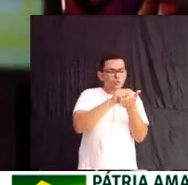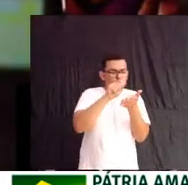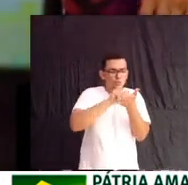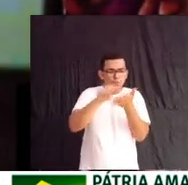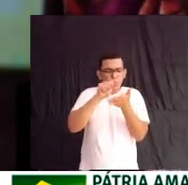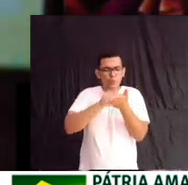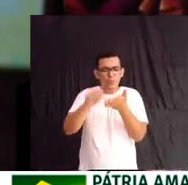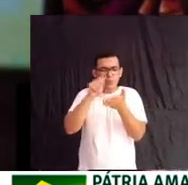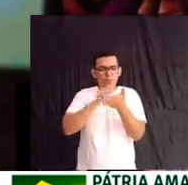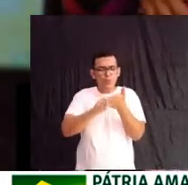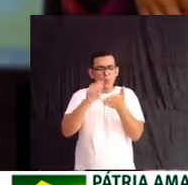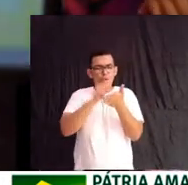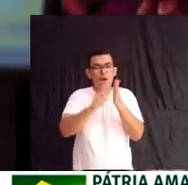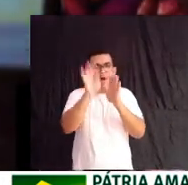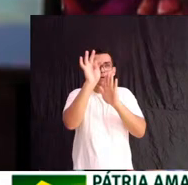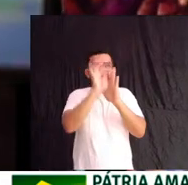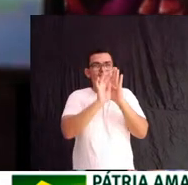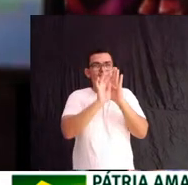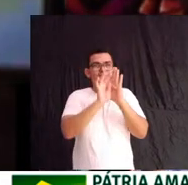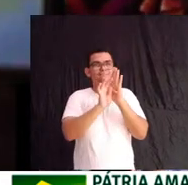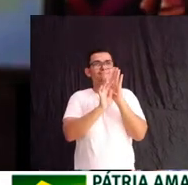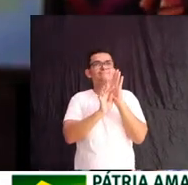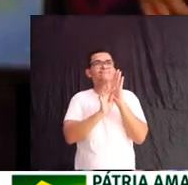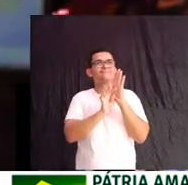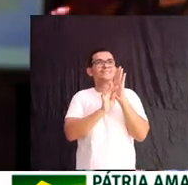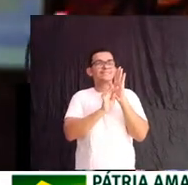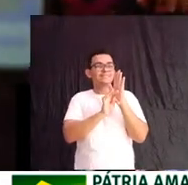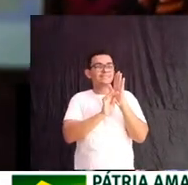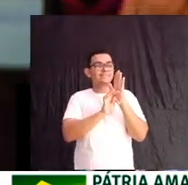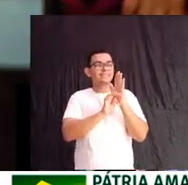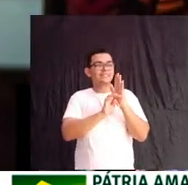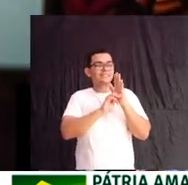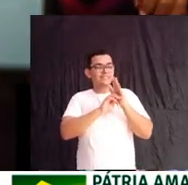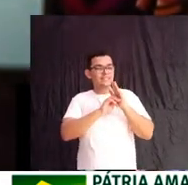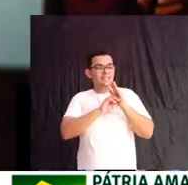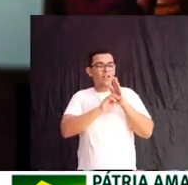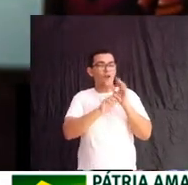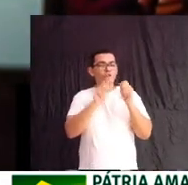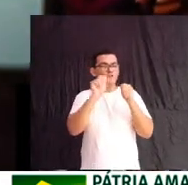simples, mas que fiz de coração.